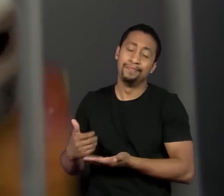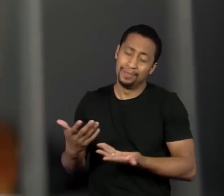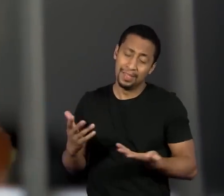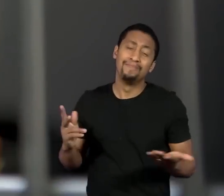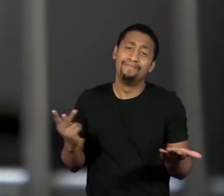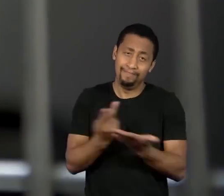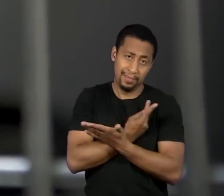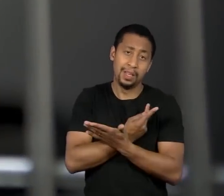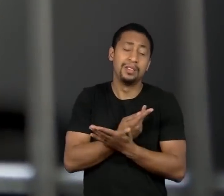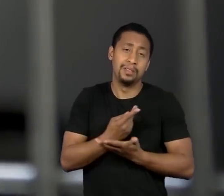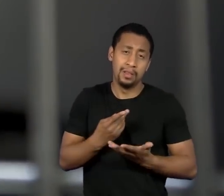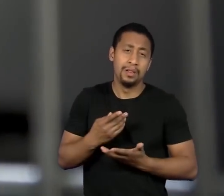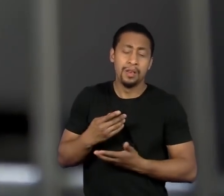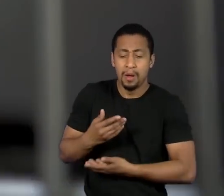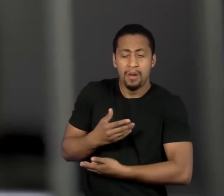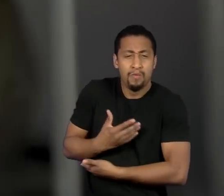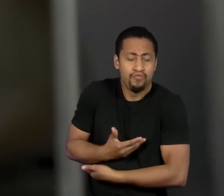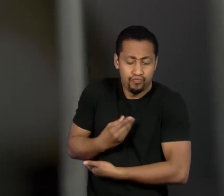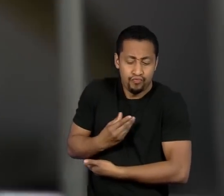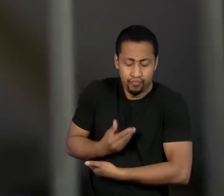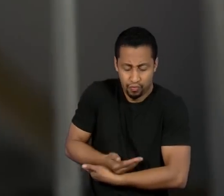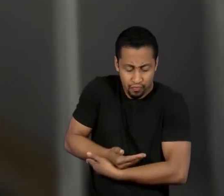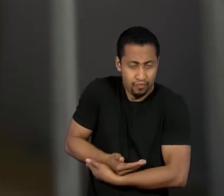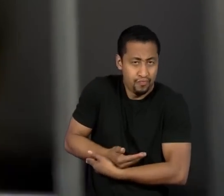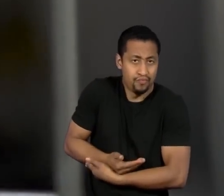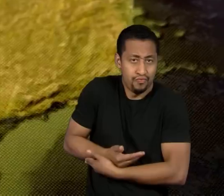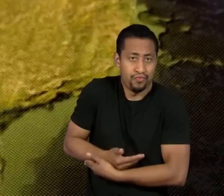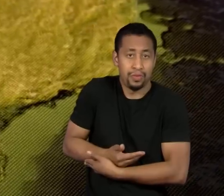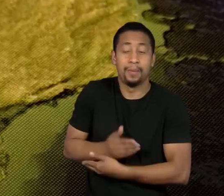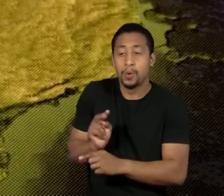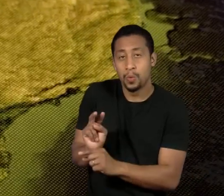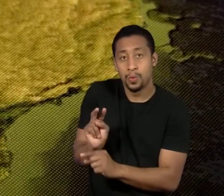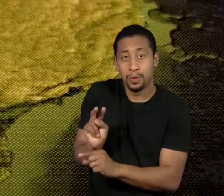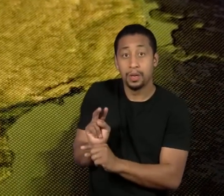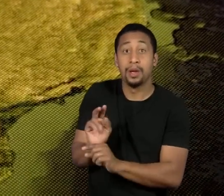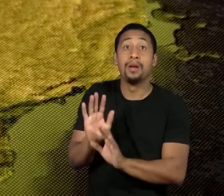grande possibilidade deles não conseguirem voltar para a natureza.